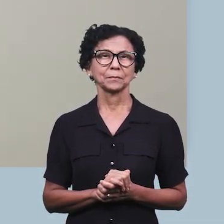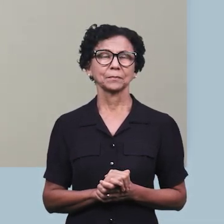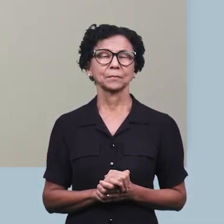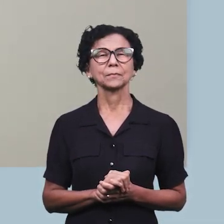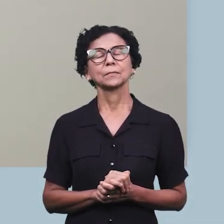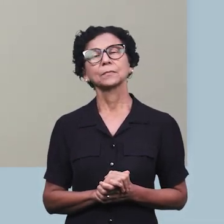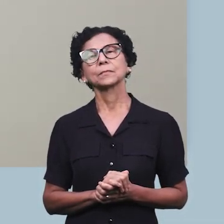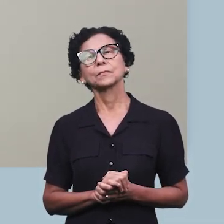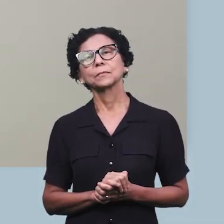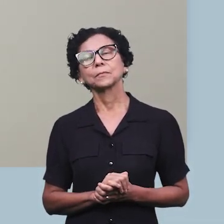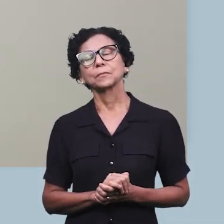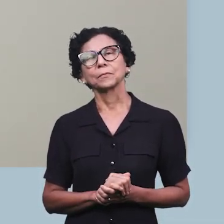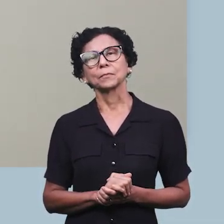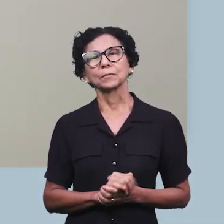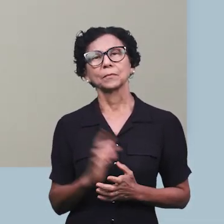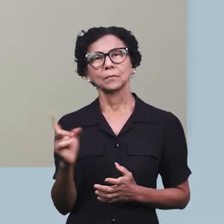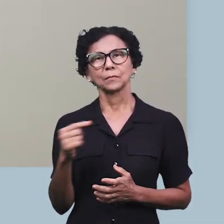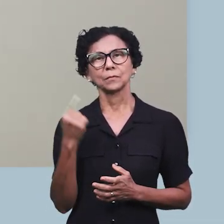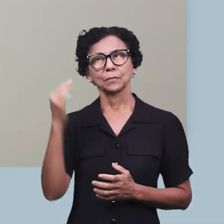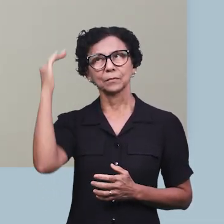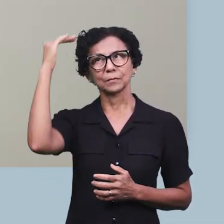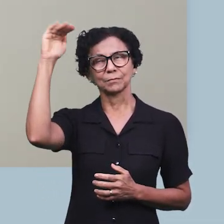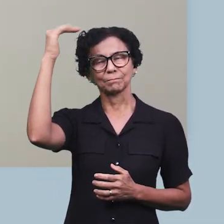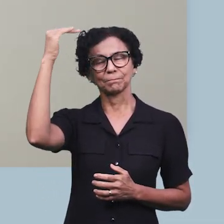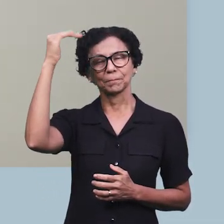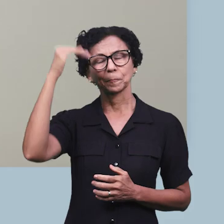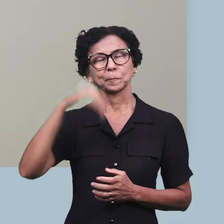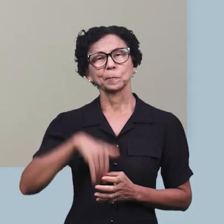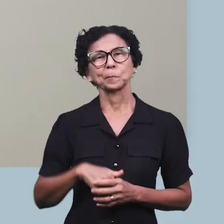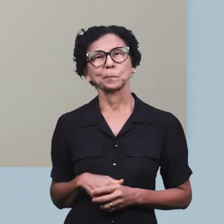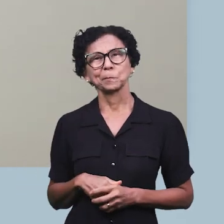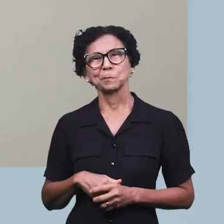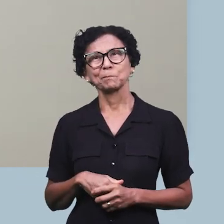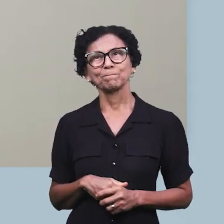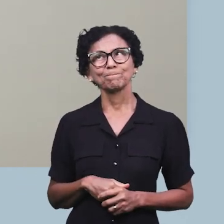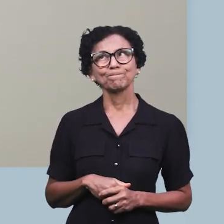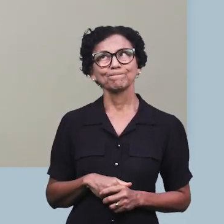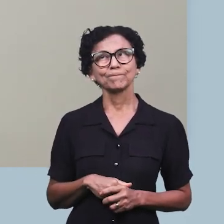exemplo, às vezes nós adultos